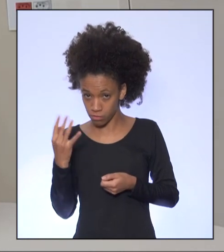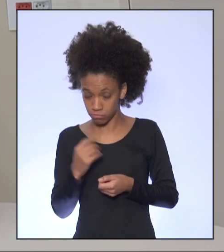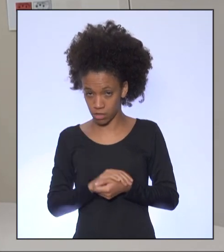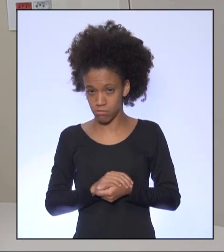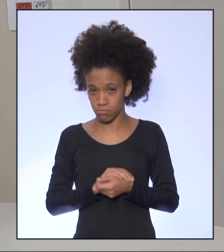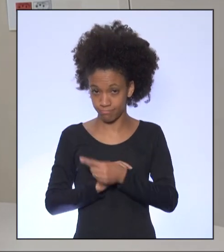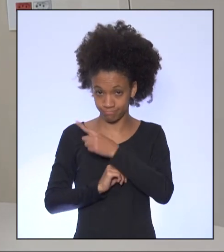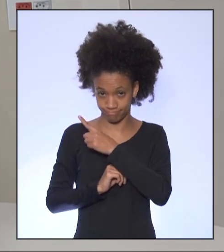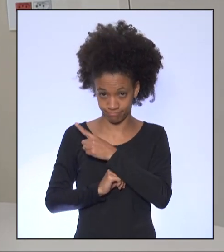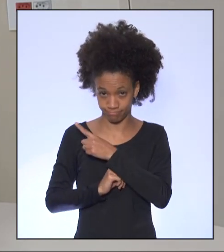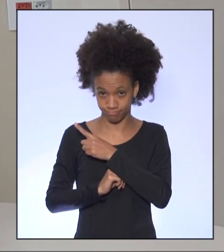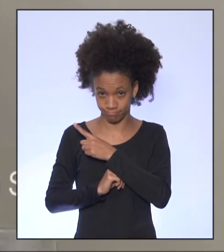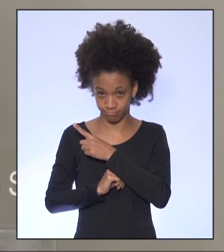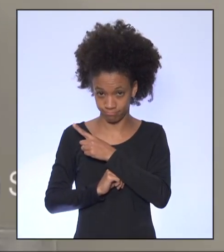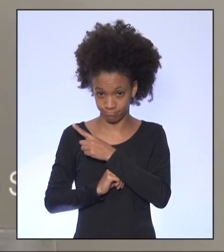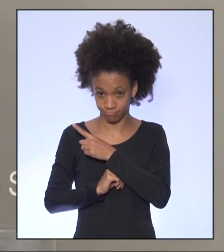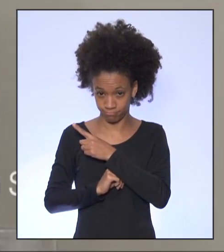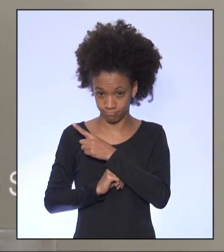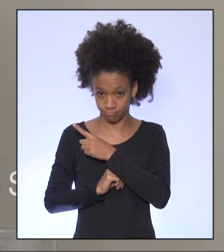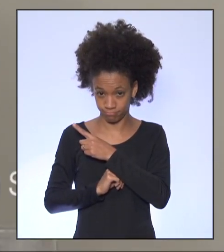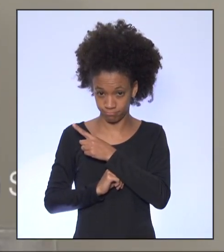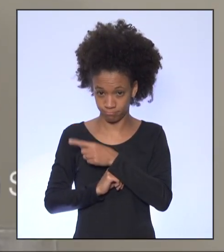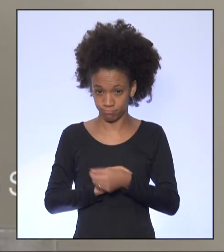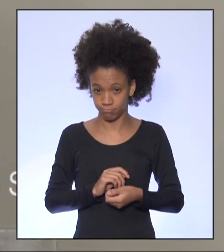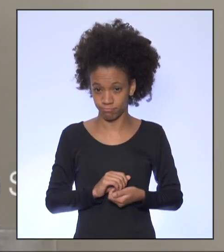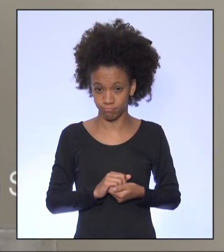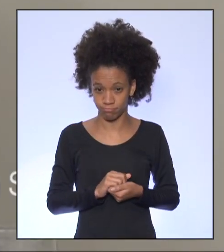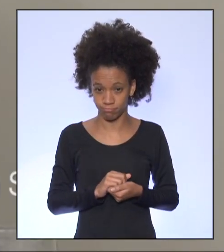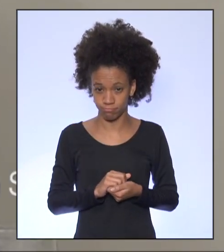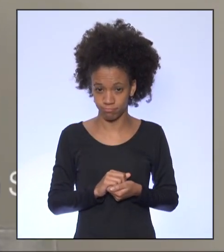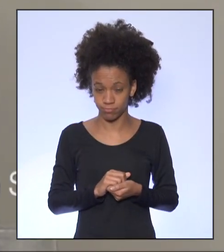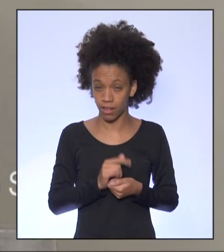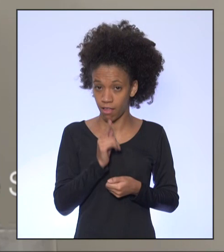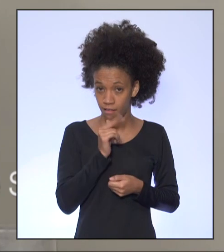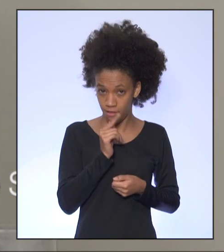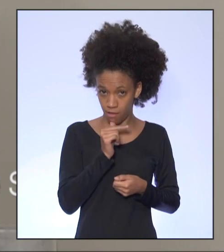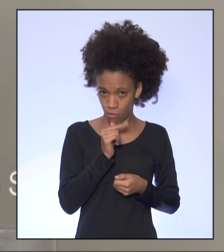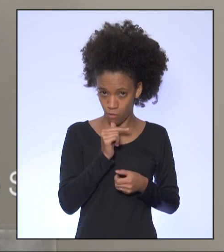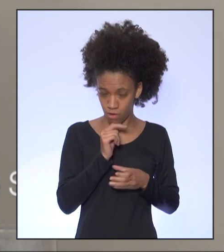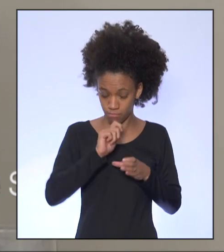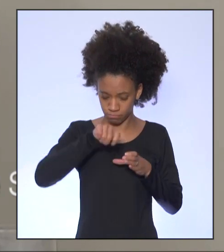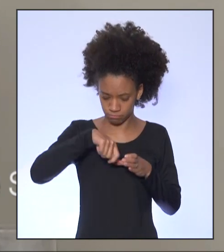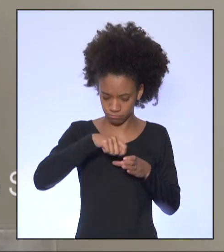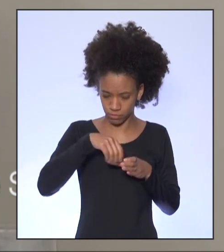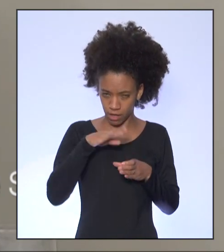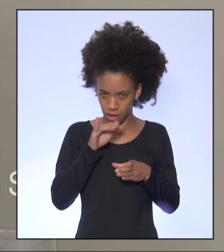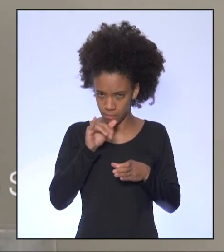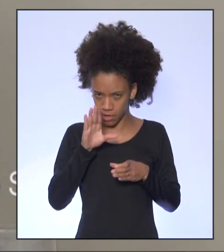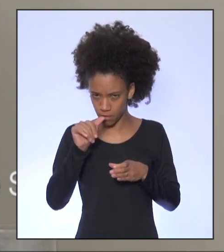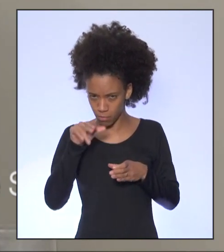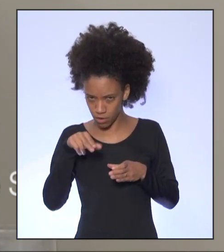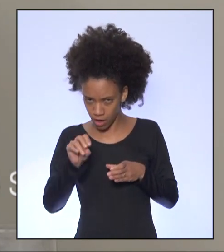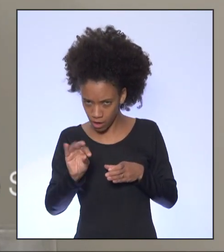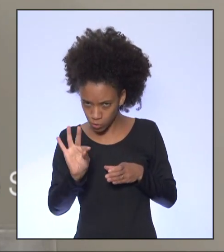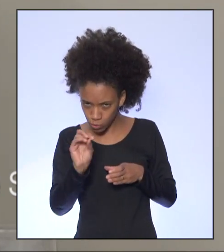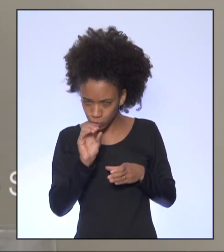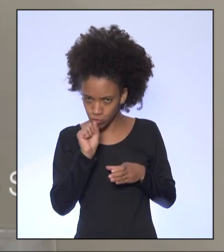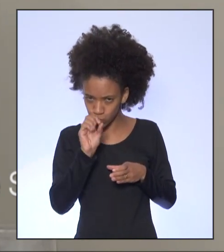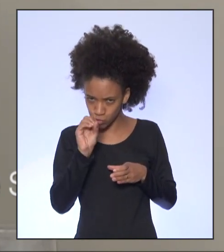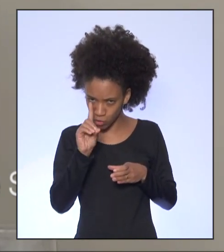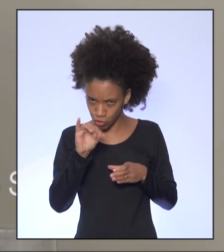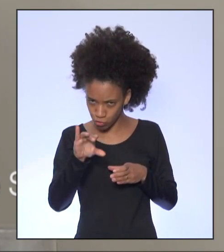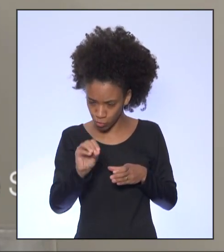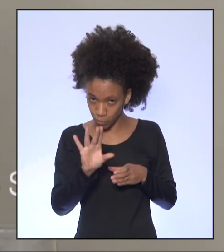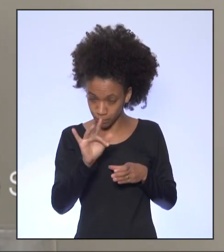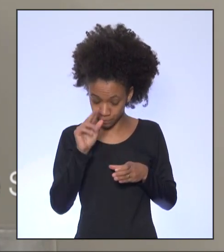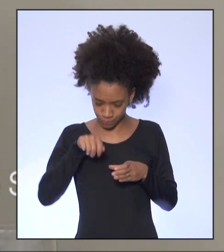solução. Aqui eu tenho minha mistura de água e bicarbonato de sódio. Então, essa é